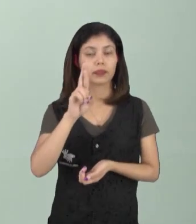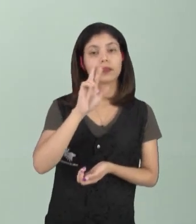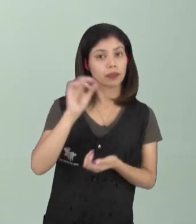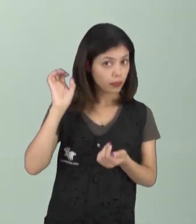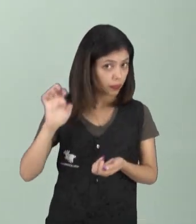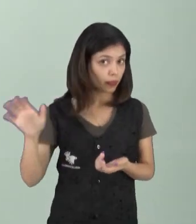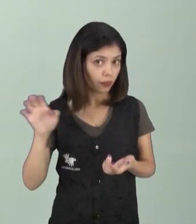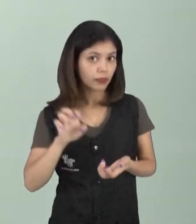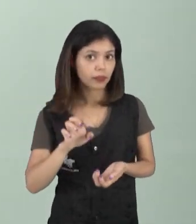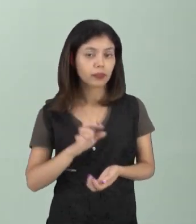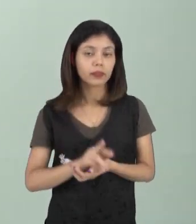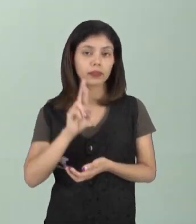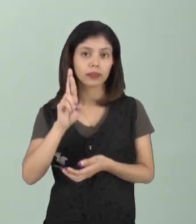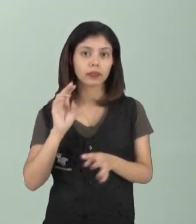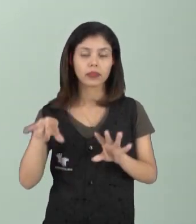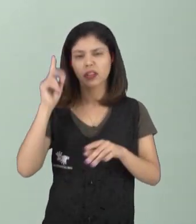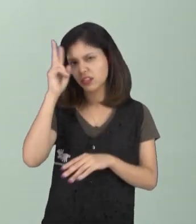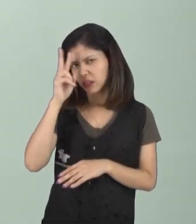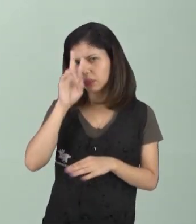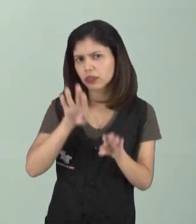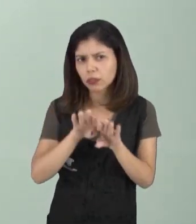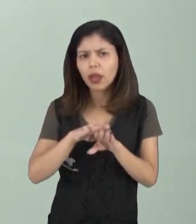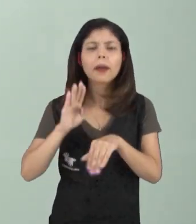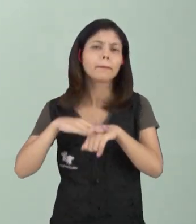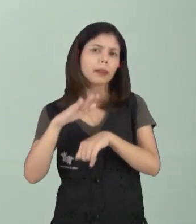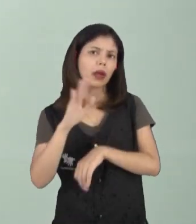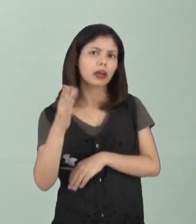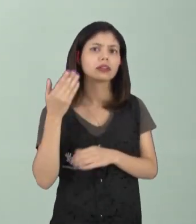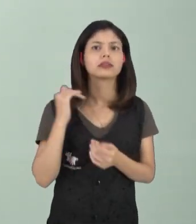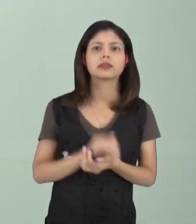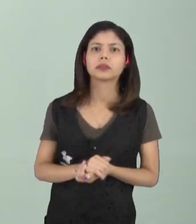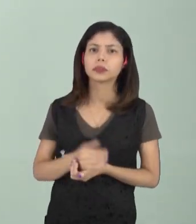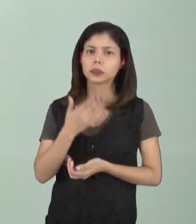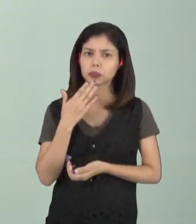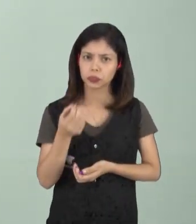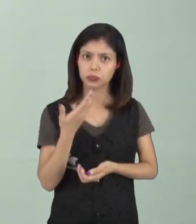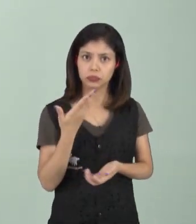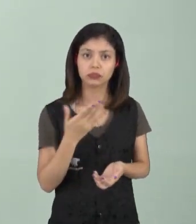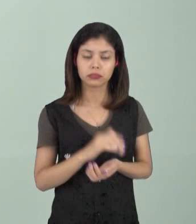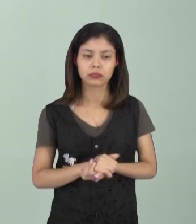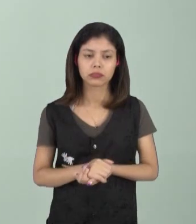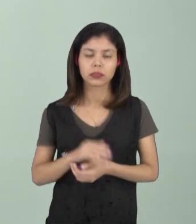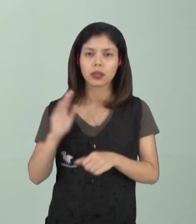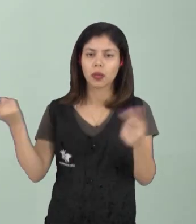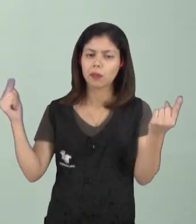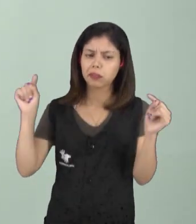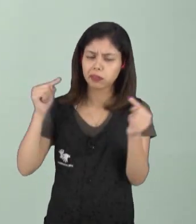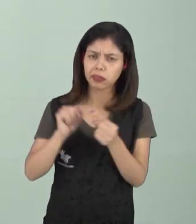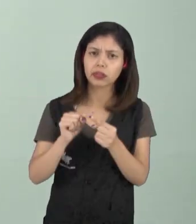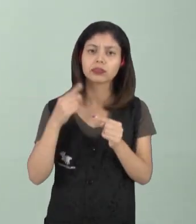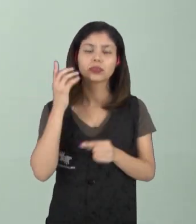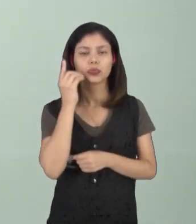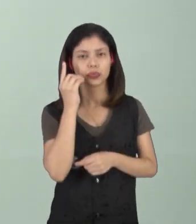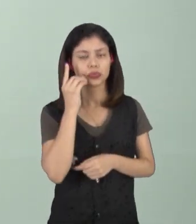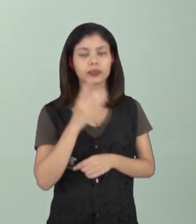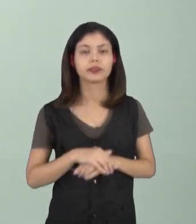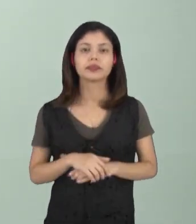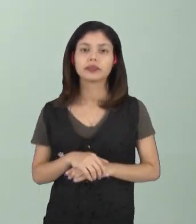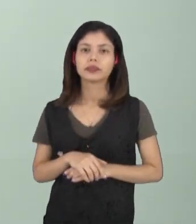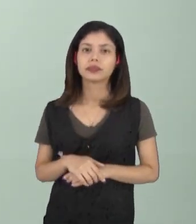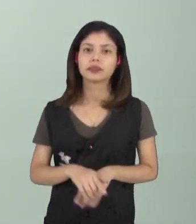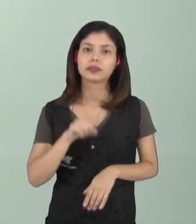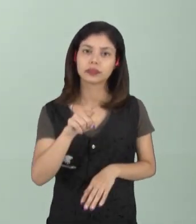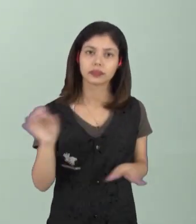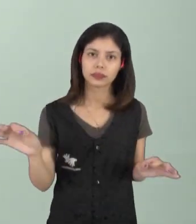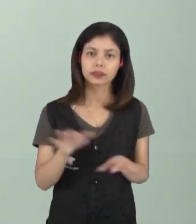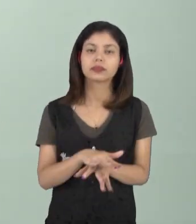ER, lembram? Também é o mais familiar para nós, né? Aquele que está mais próximo ali do dia a dia. Essa forma